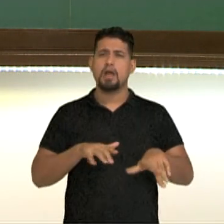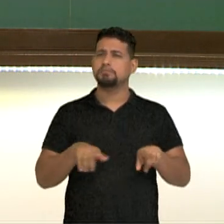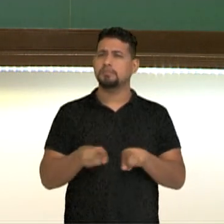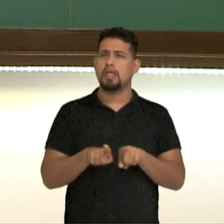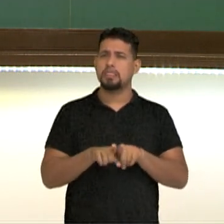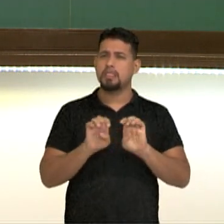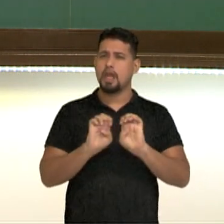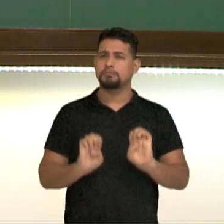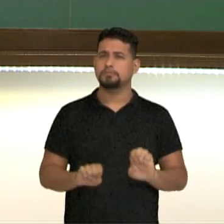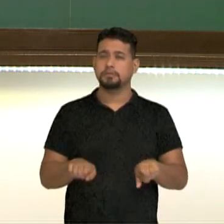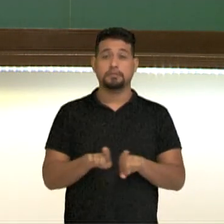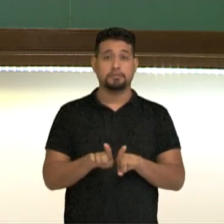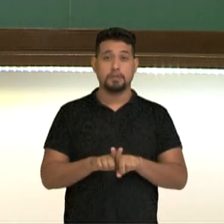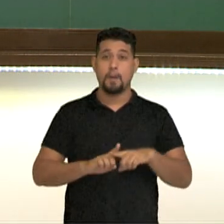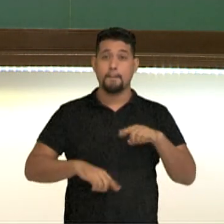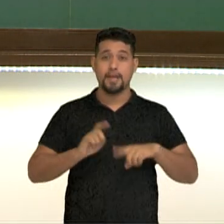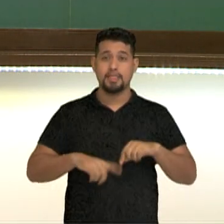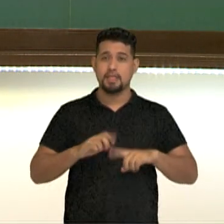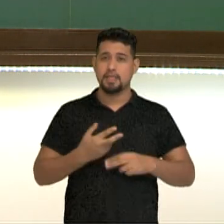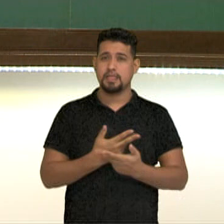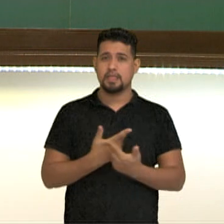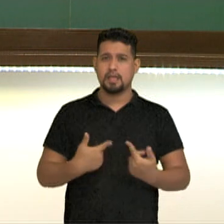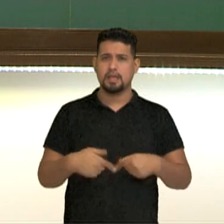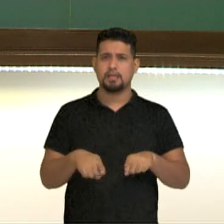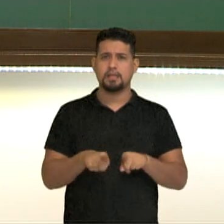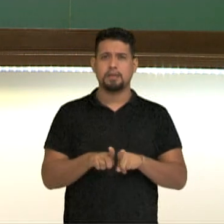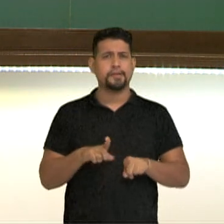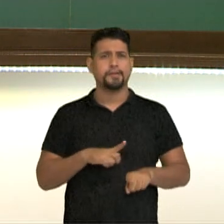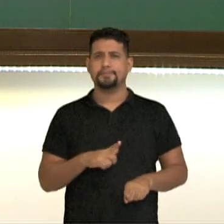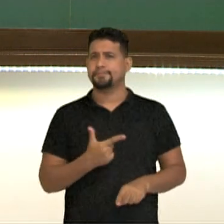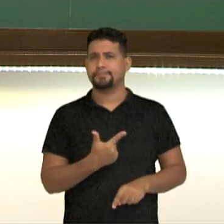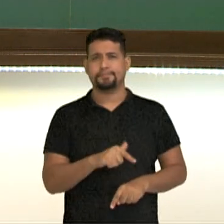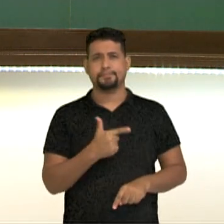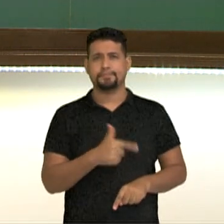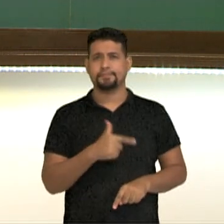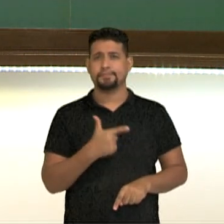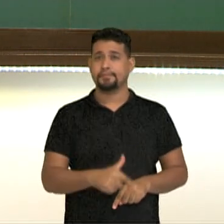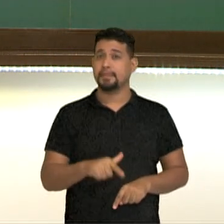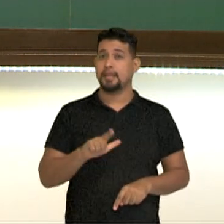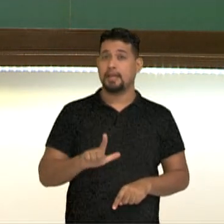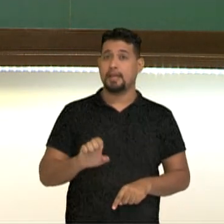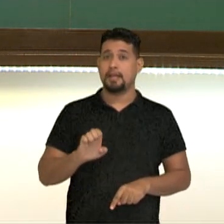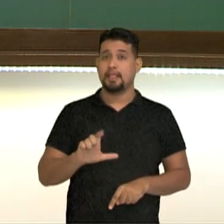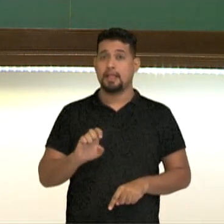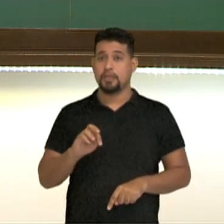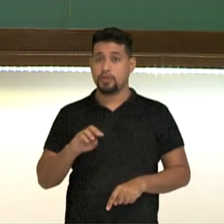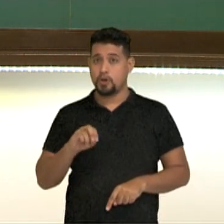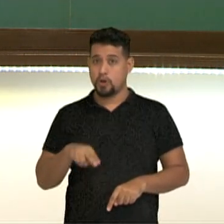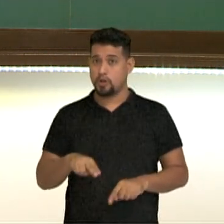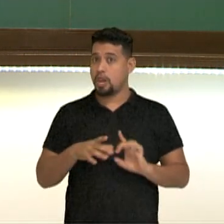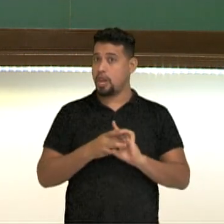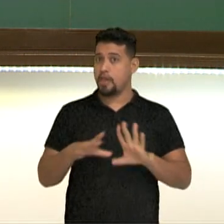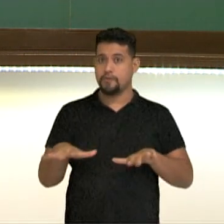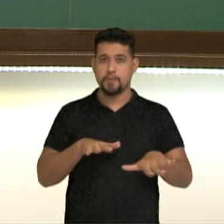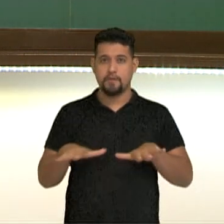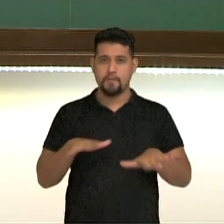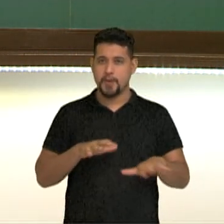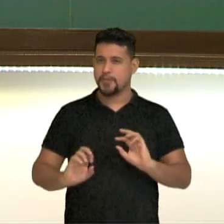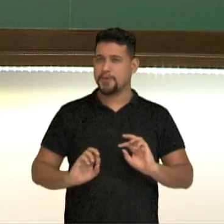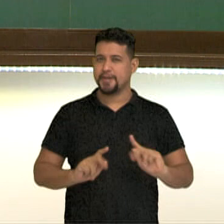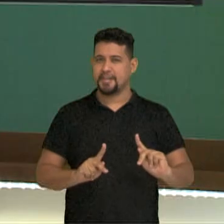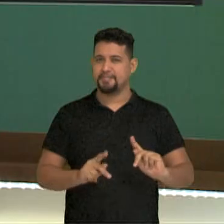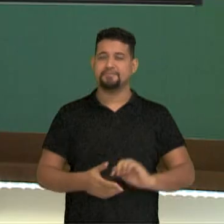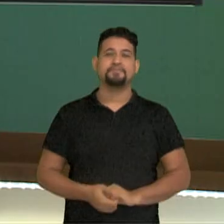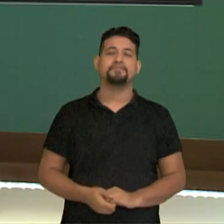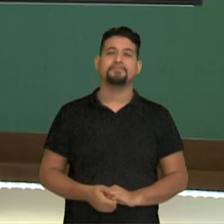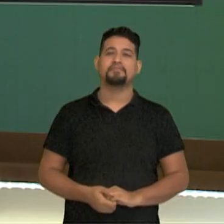estrutura atômica, o material isolante ele não possui elétrons com liberdade de movimento. Bacana?